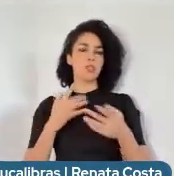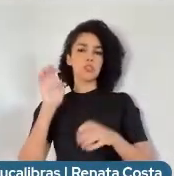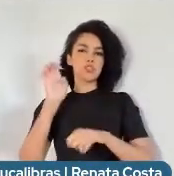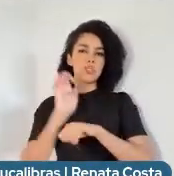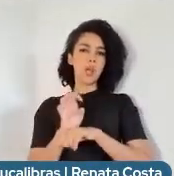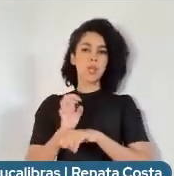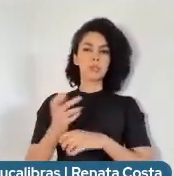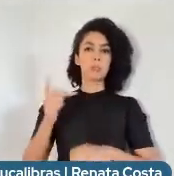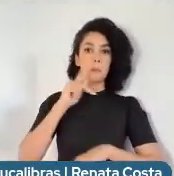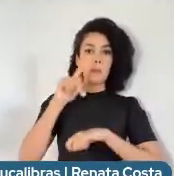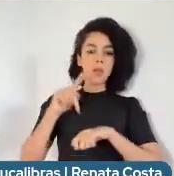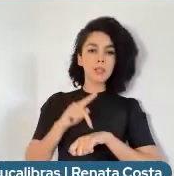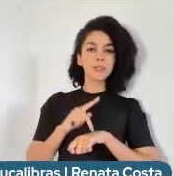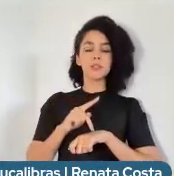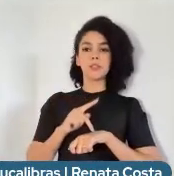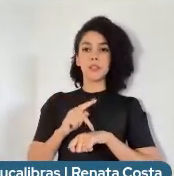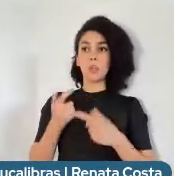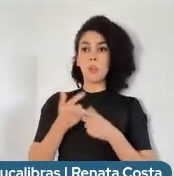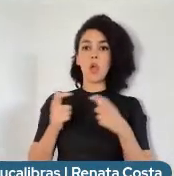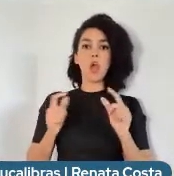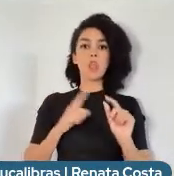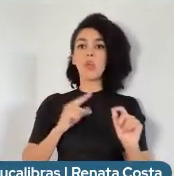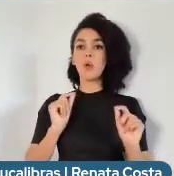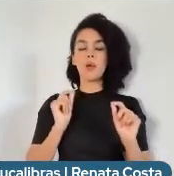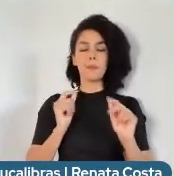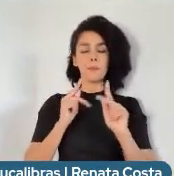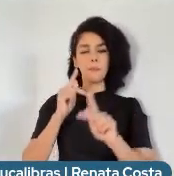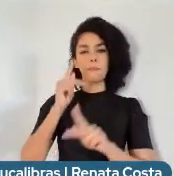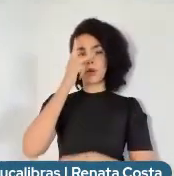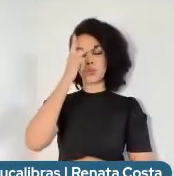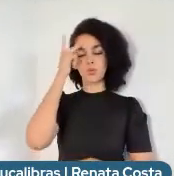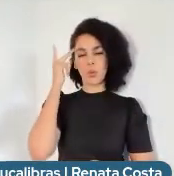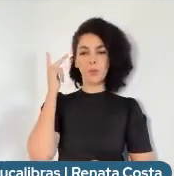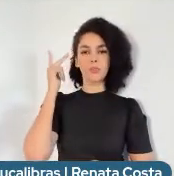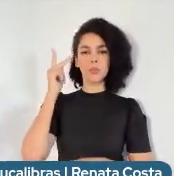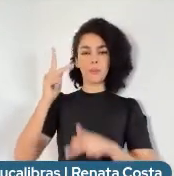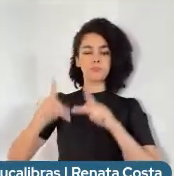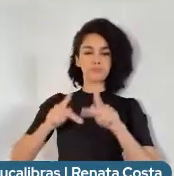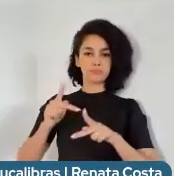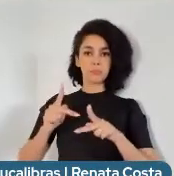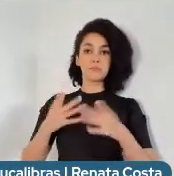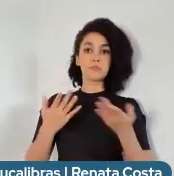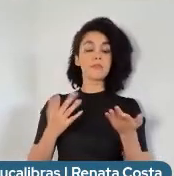uma empresa tem, são as pessoas. Né, e são justamente,